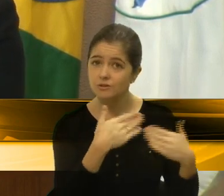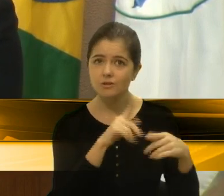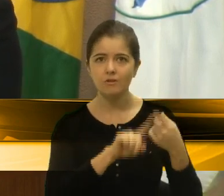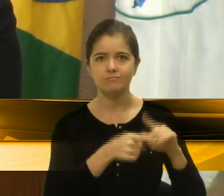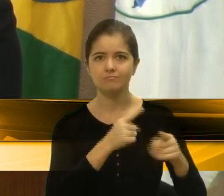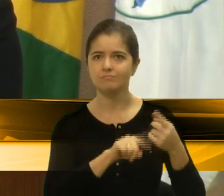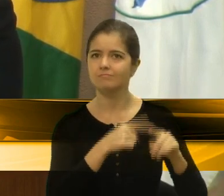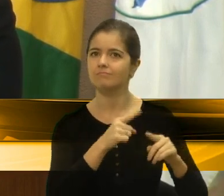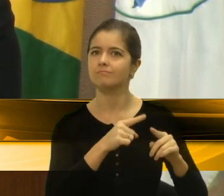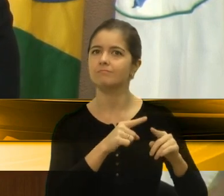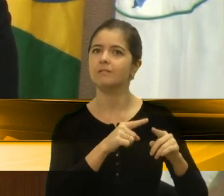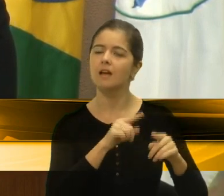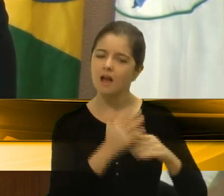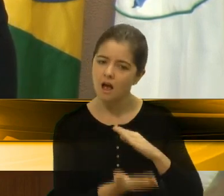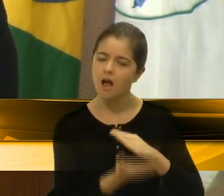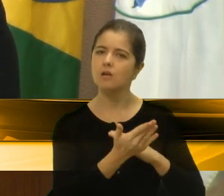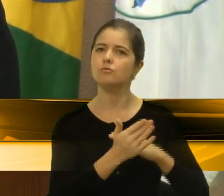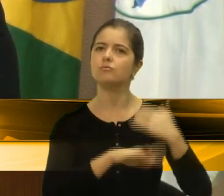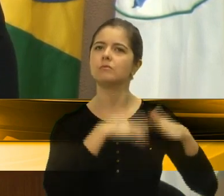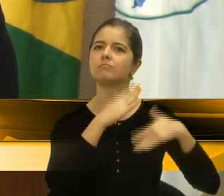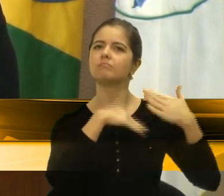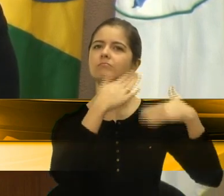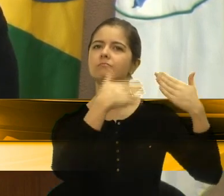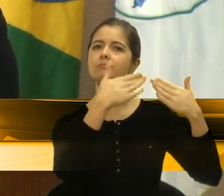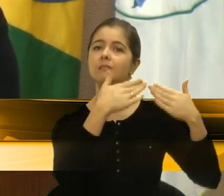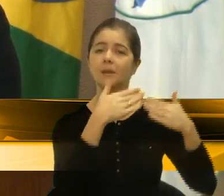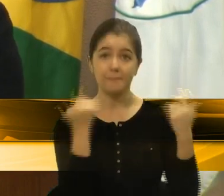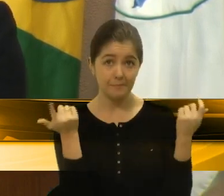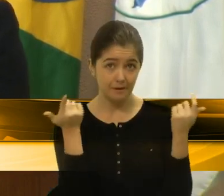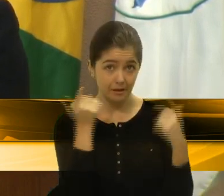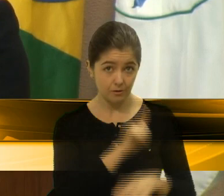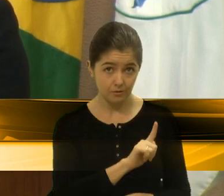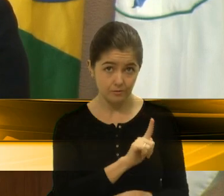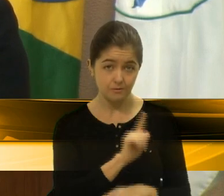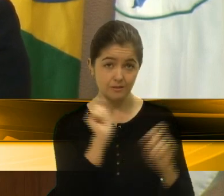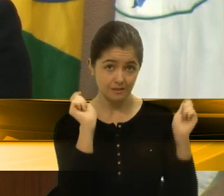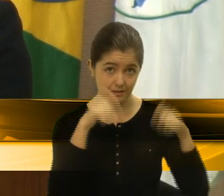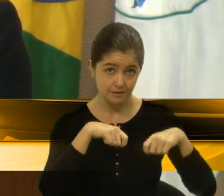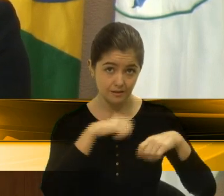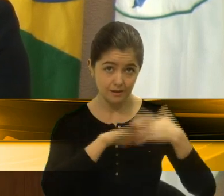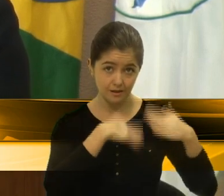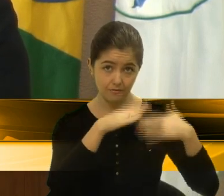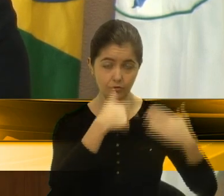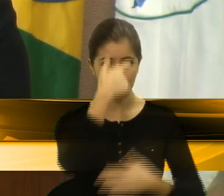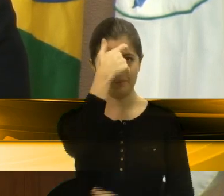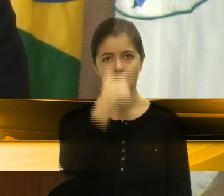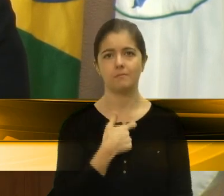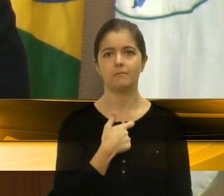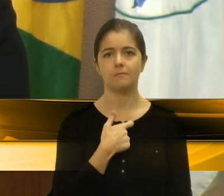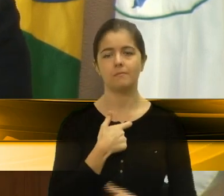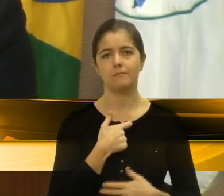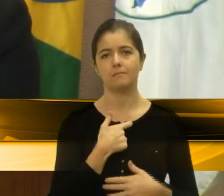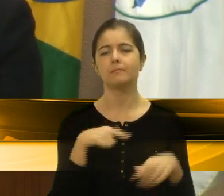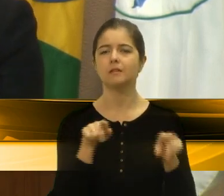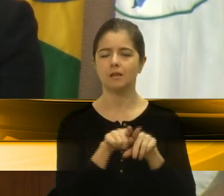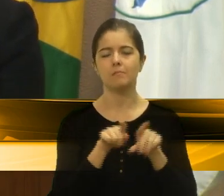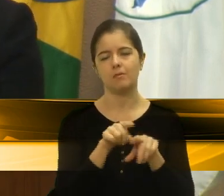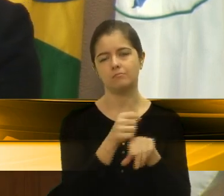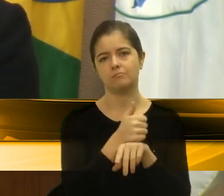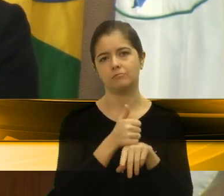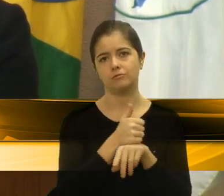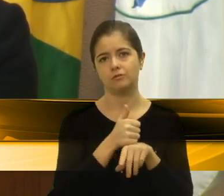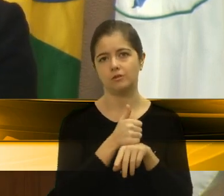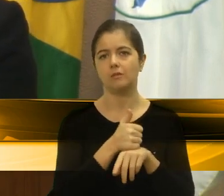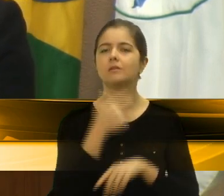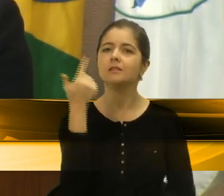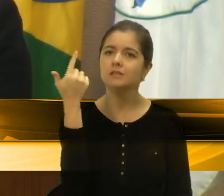movimentos aconteçam, né? E para poder evoluir enquanto estudante, enquanto pessoa, enquanto profissional. Então, a gente reforça